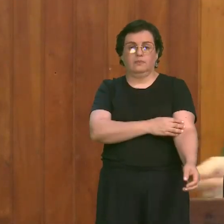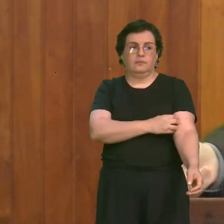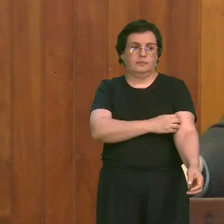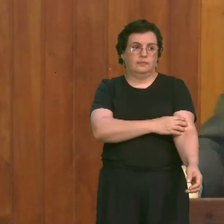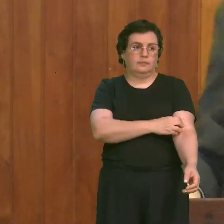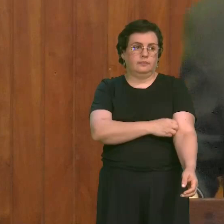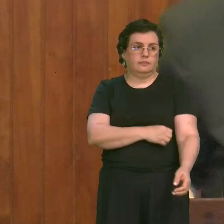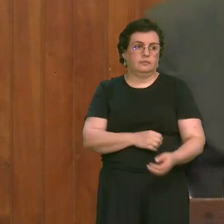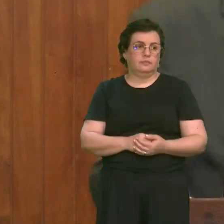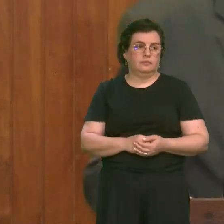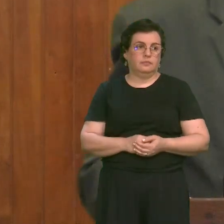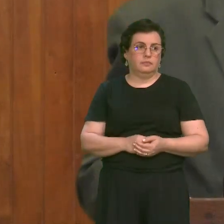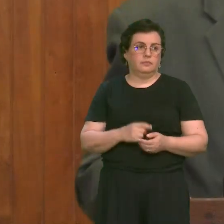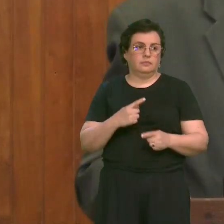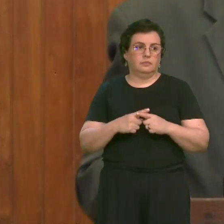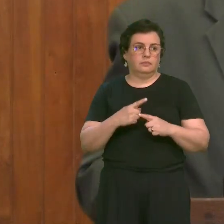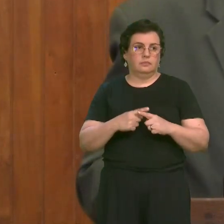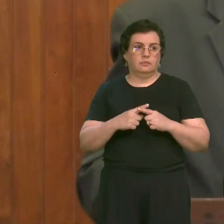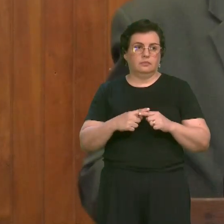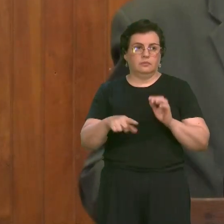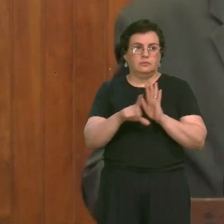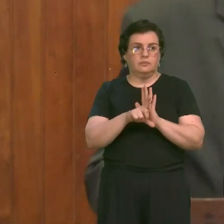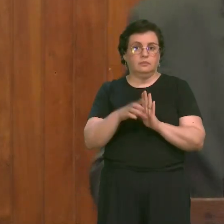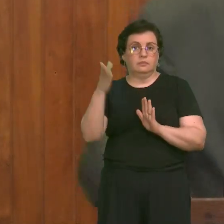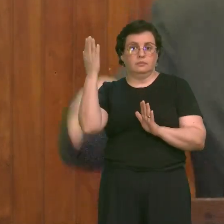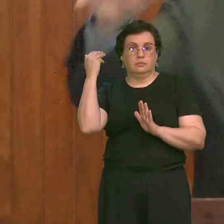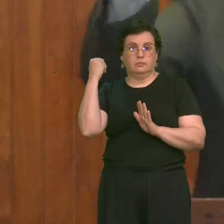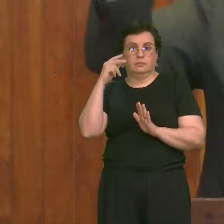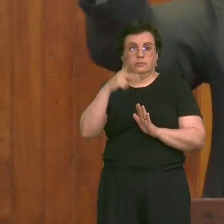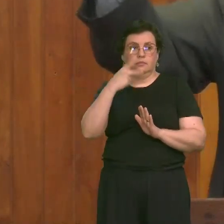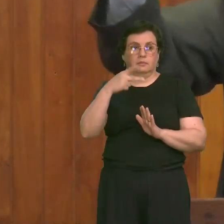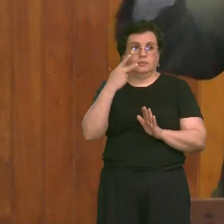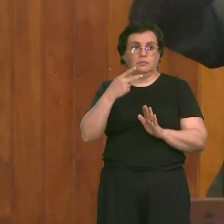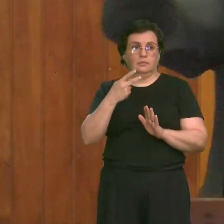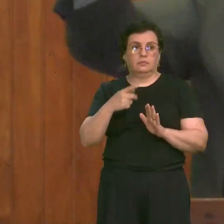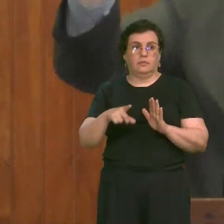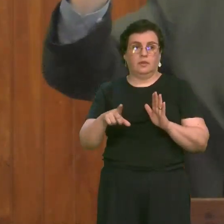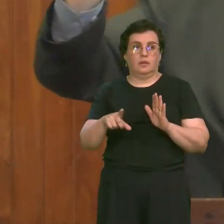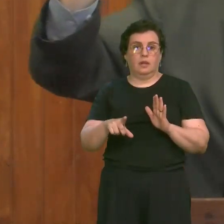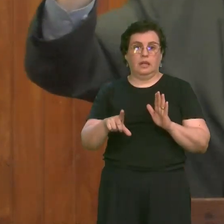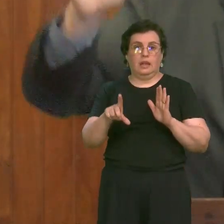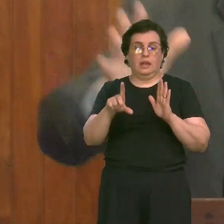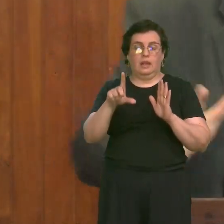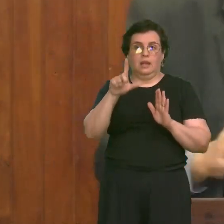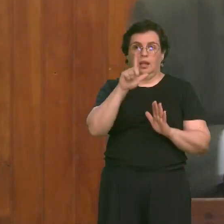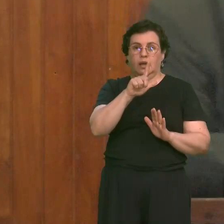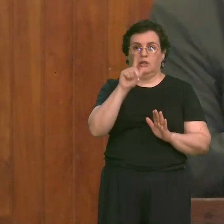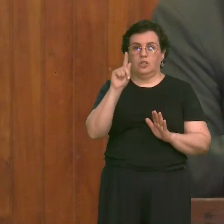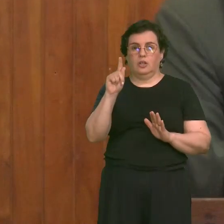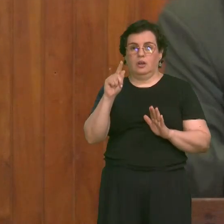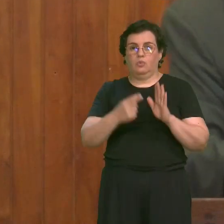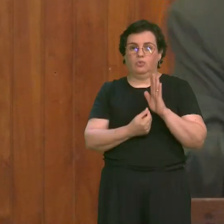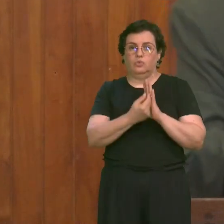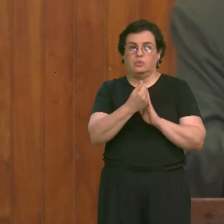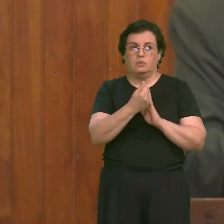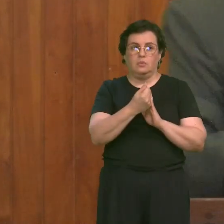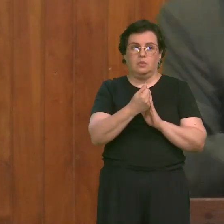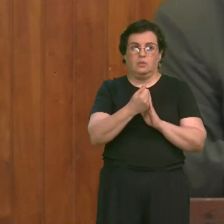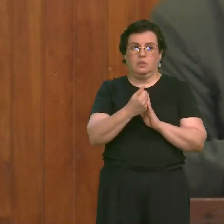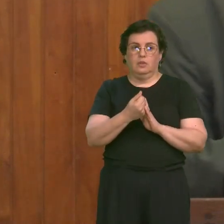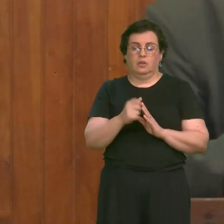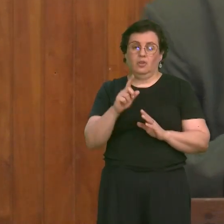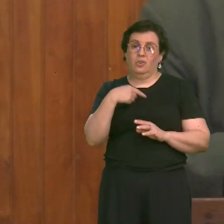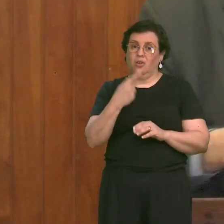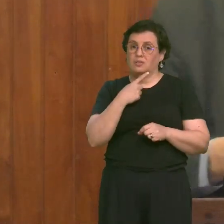porque a lei original dizia da lei geral do orçamento nós não podemos fazer indicação de